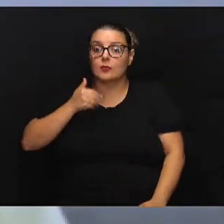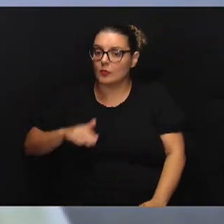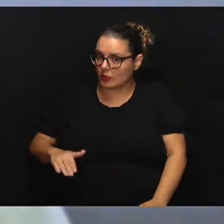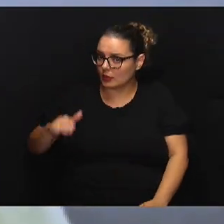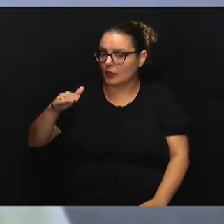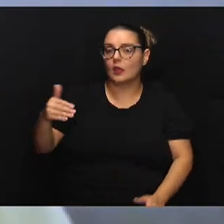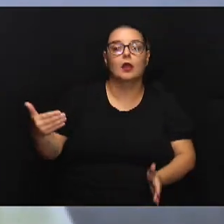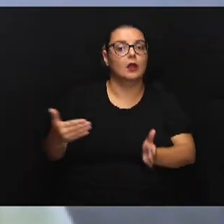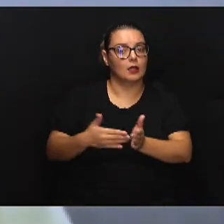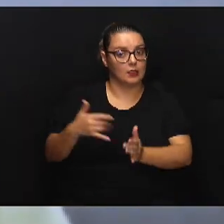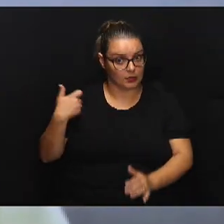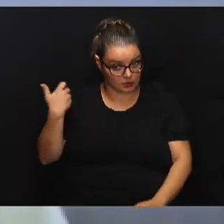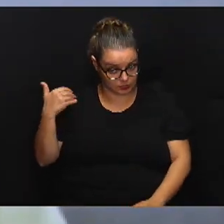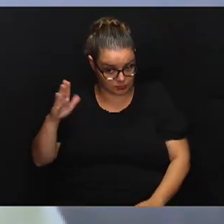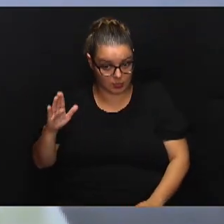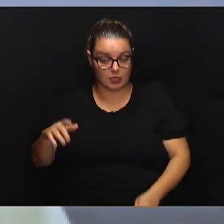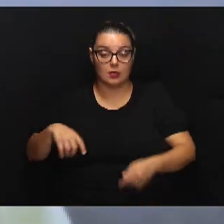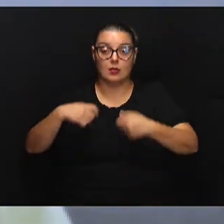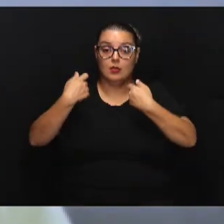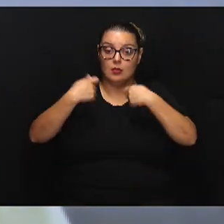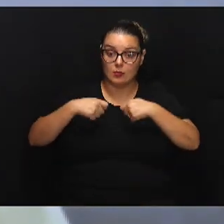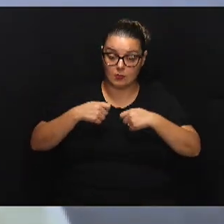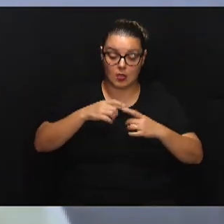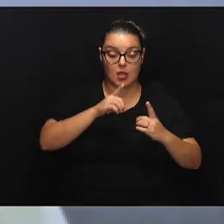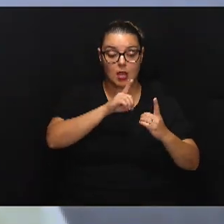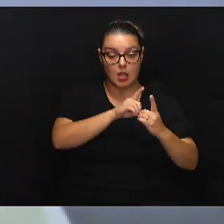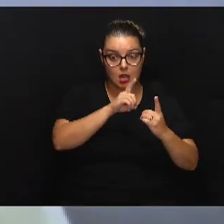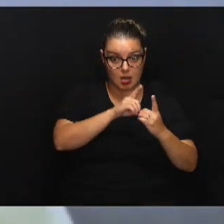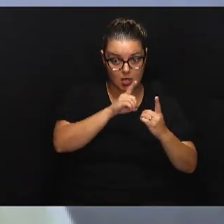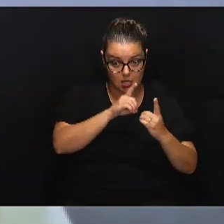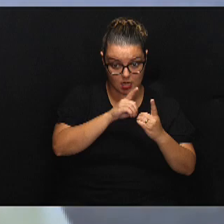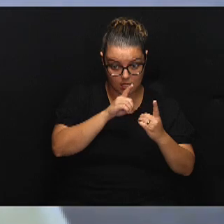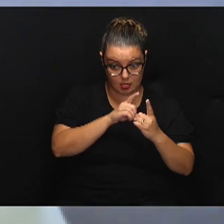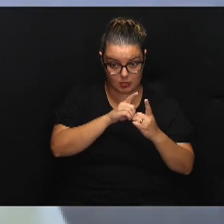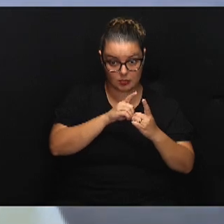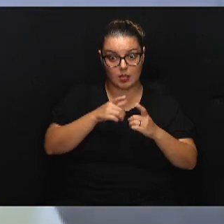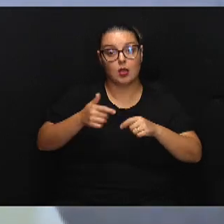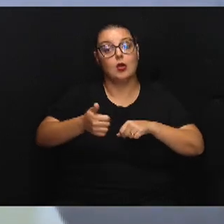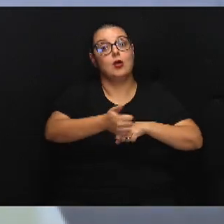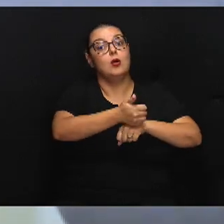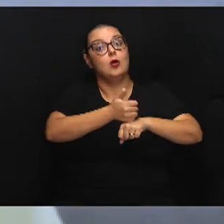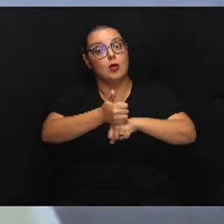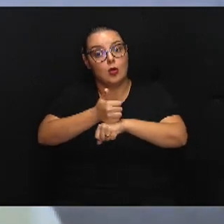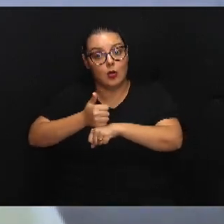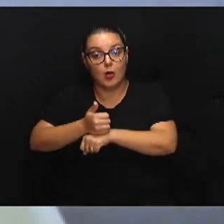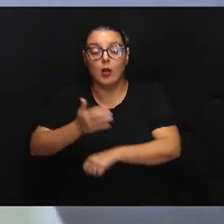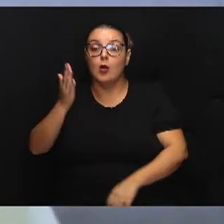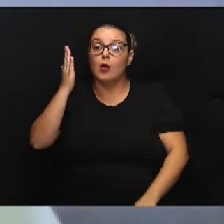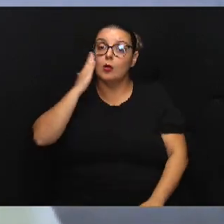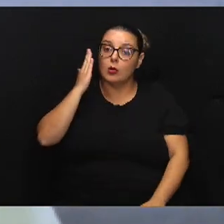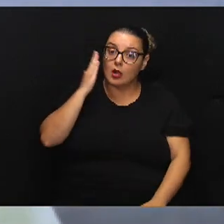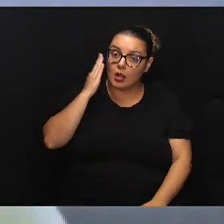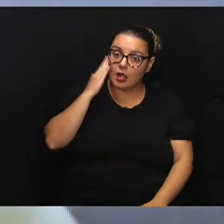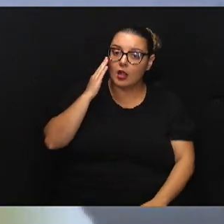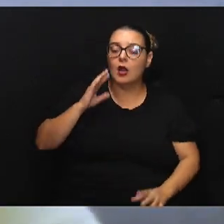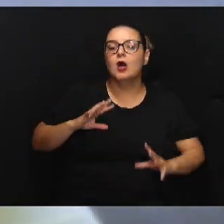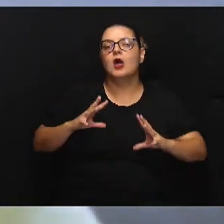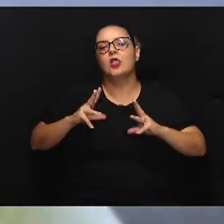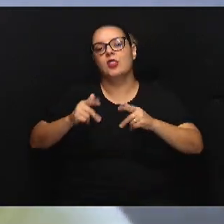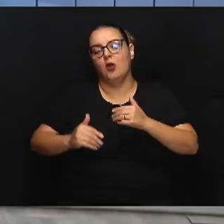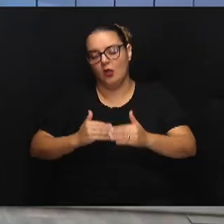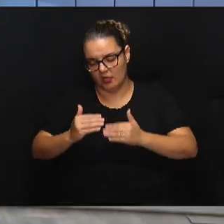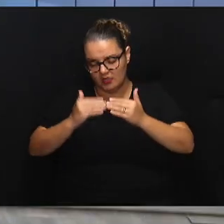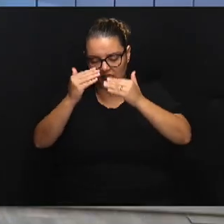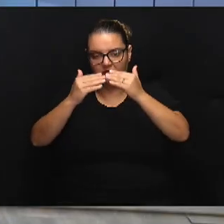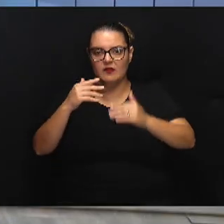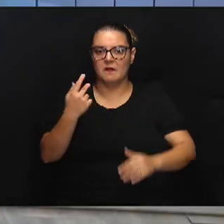fase adulta, ela precisa ser atendida por profissionais que entendam todo o seu